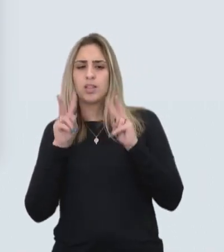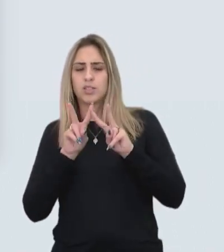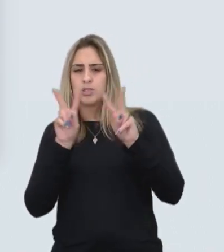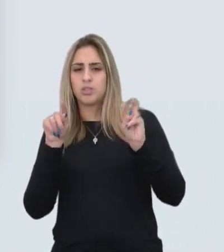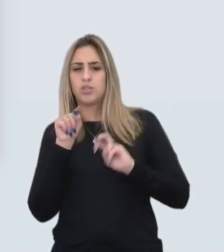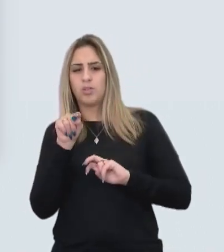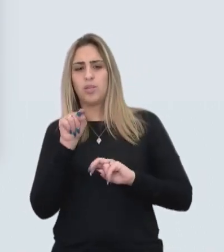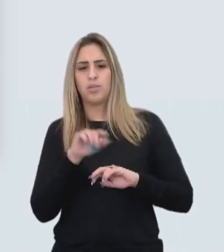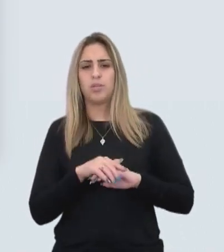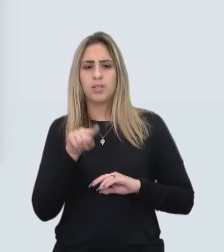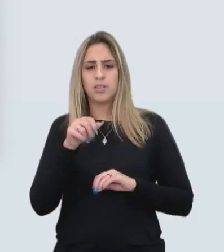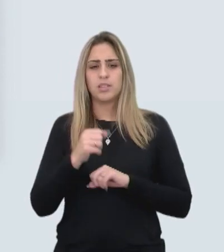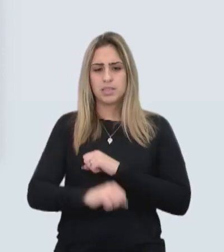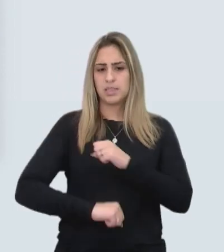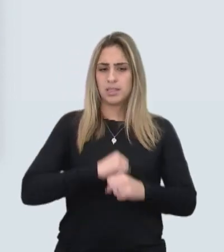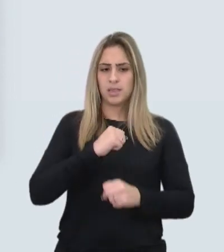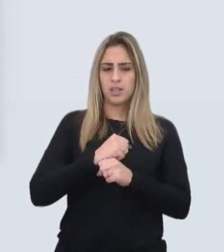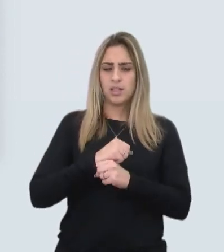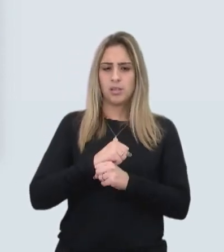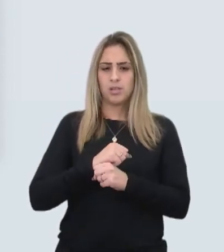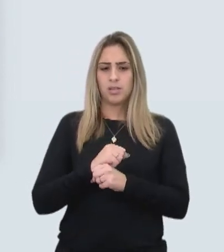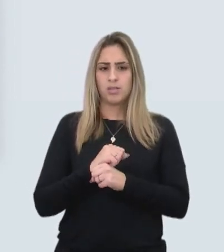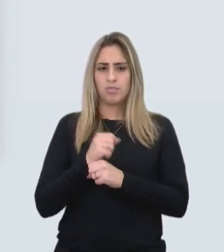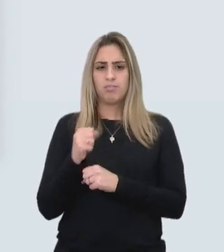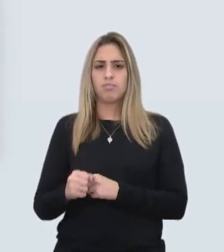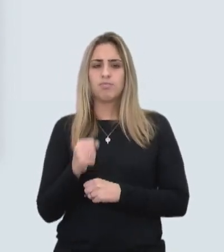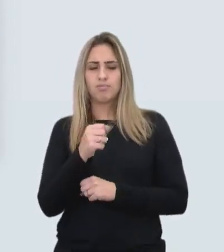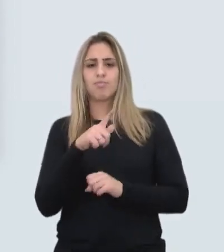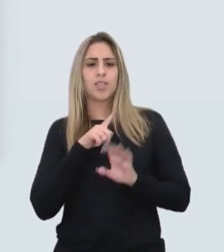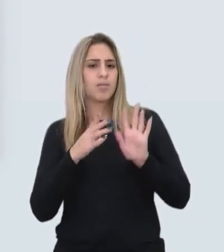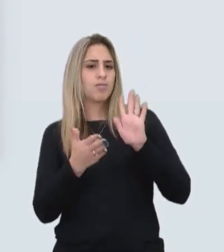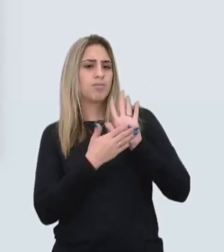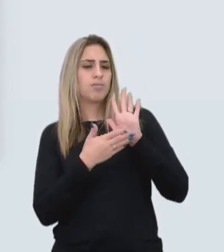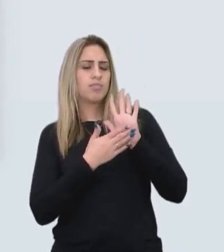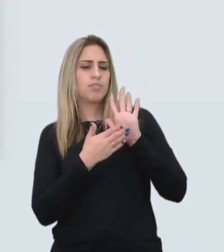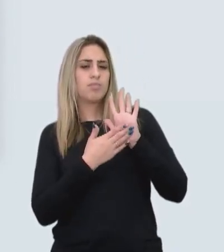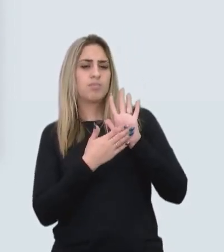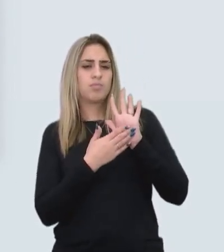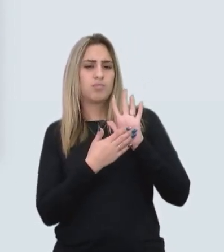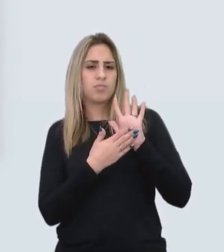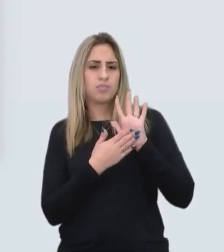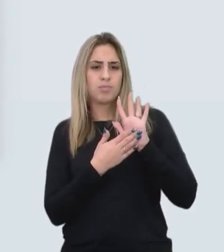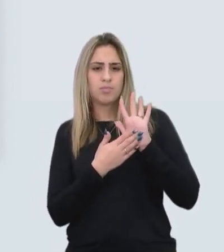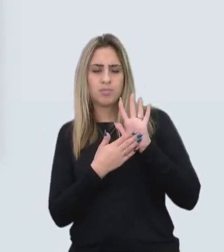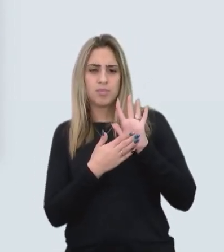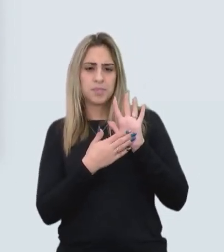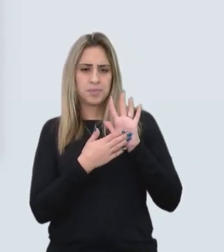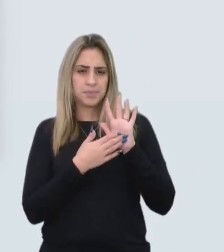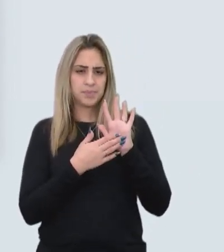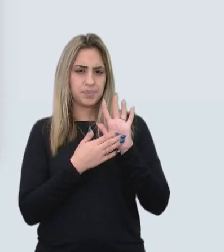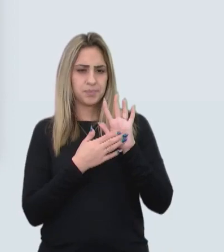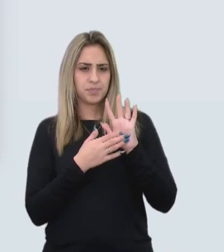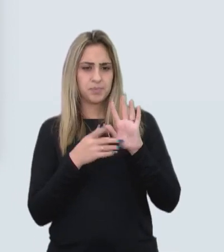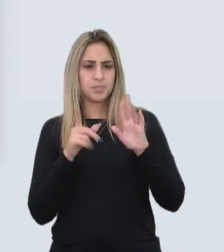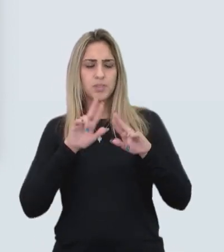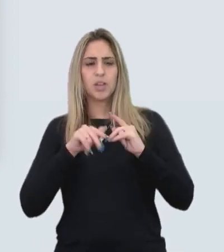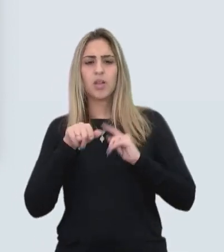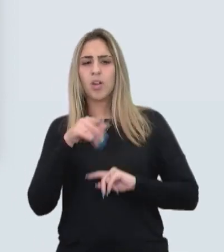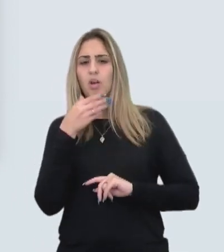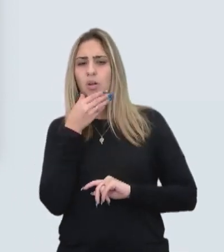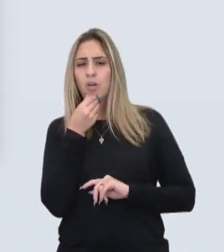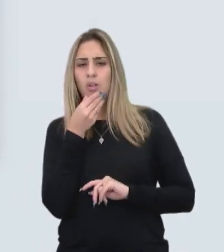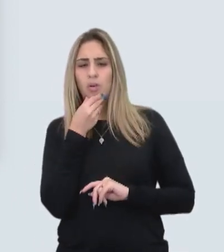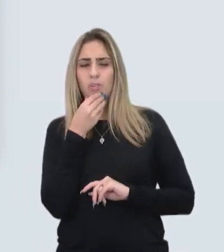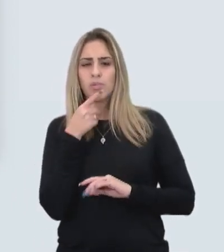acho que esse ano está sendo um ano que está se colocando realmente em pauta, principalmente depois das denúncias todas contra um cara que era dito como intocável,